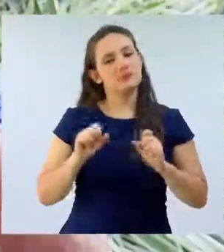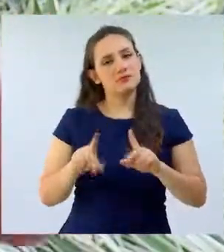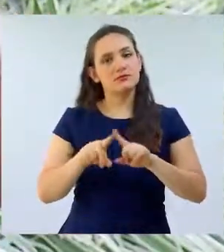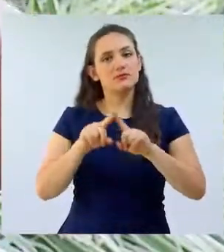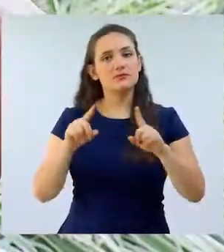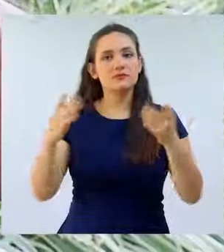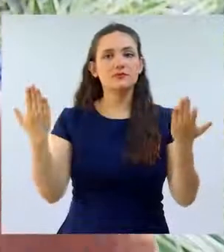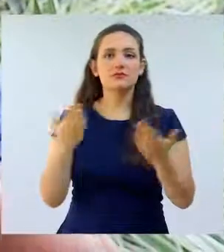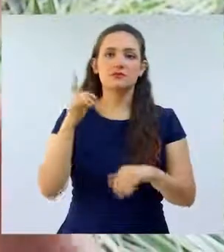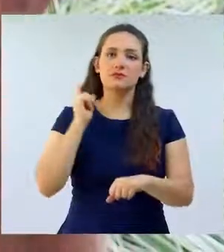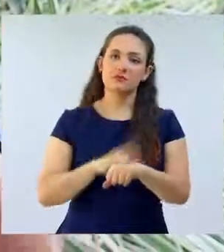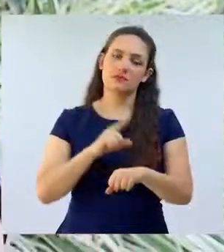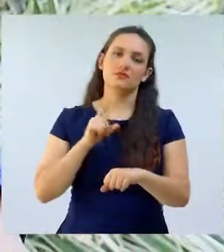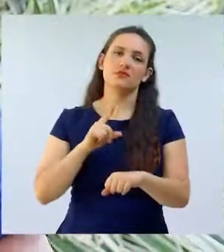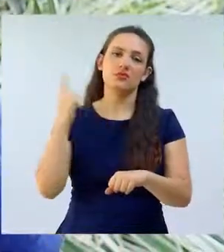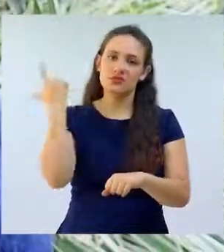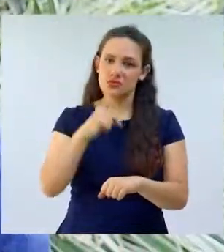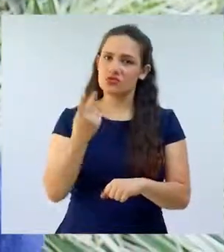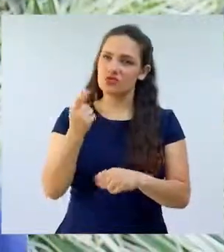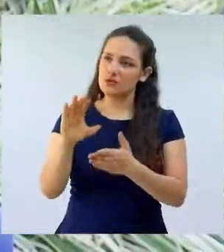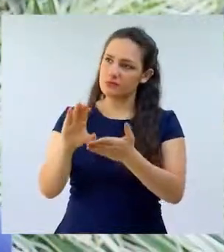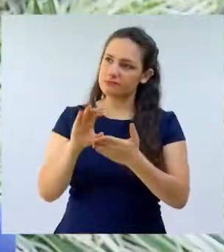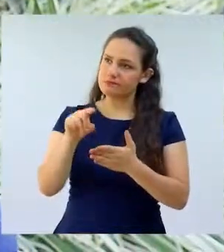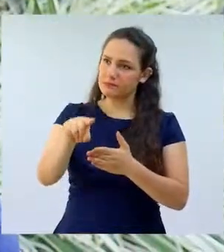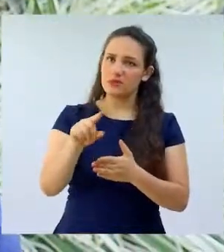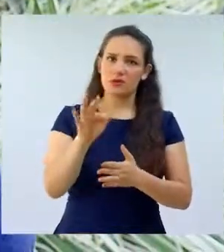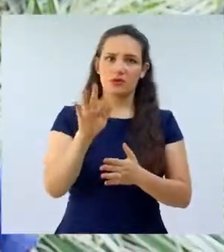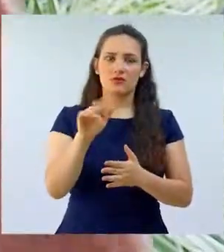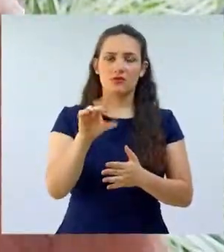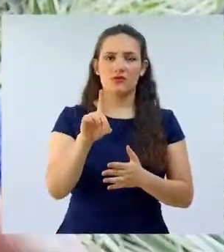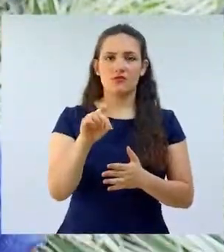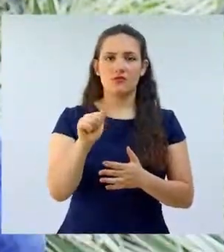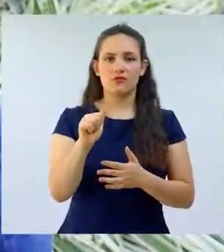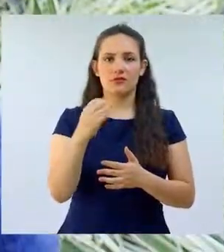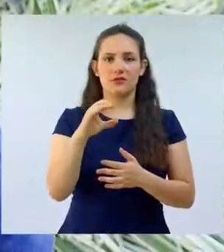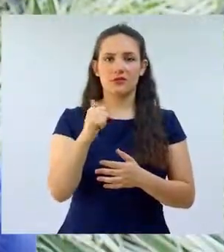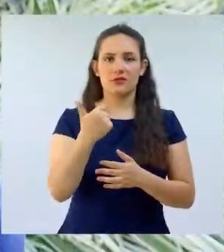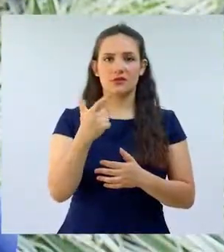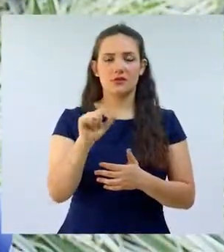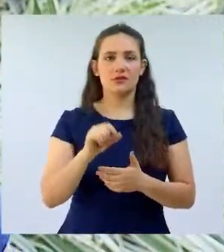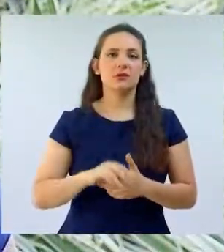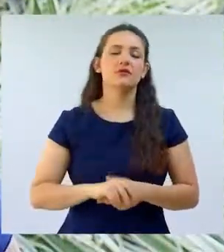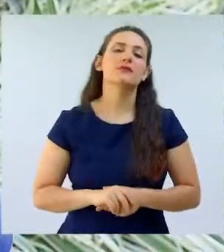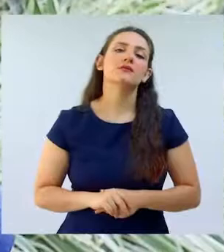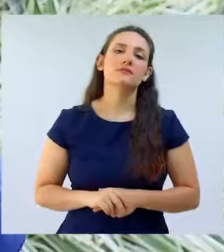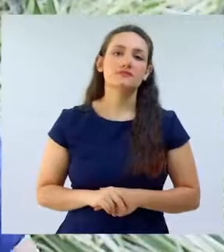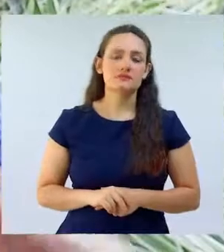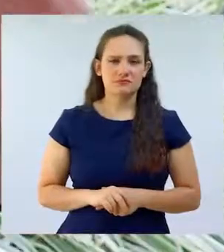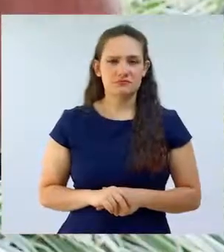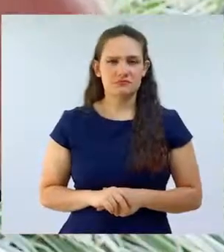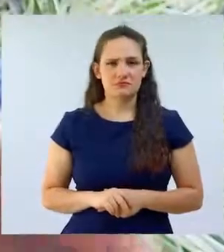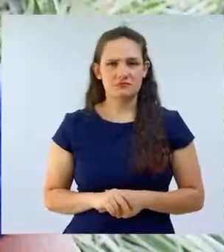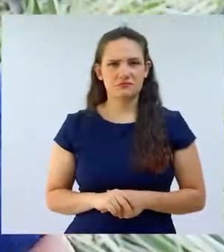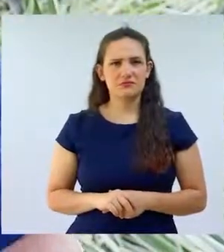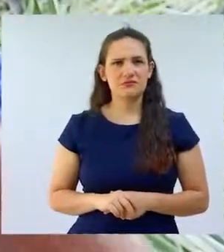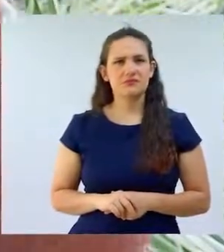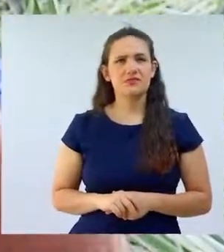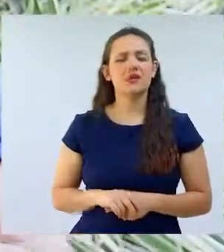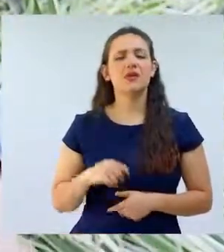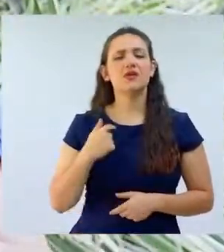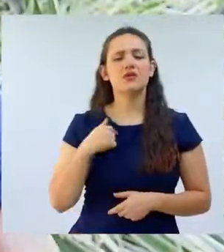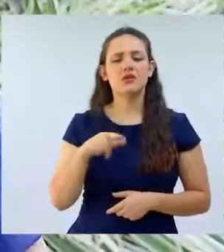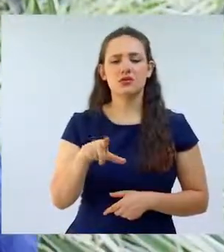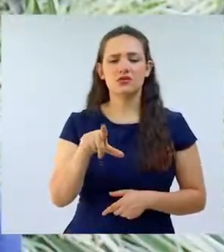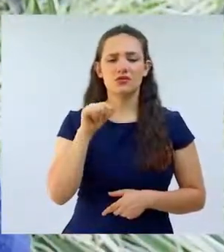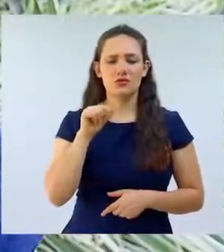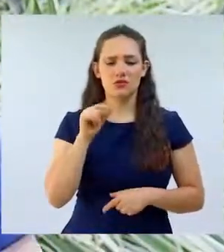nós conseguimos os patrocínios, né, na época, eu fui executar. E o prédio que eu escolhi